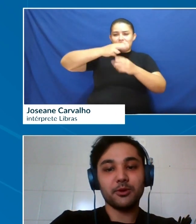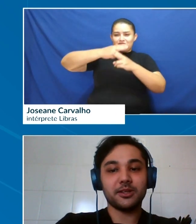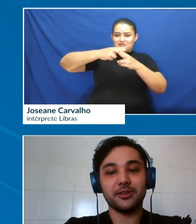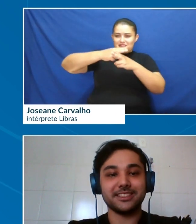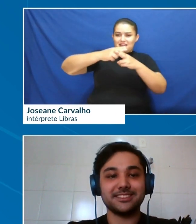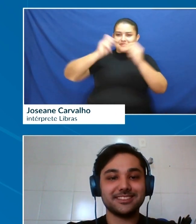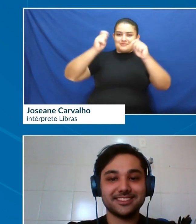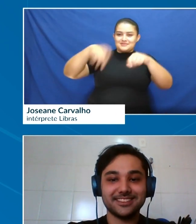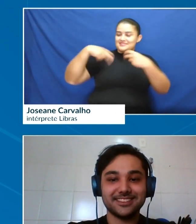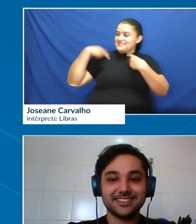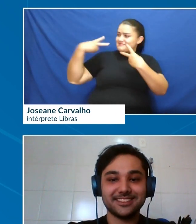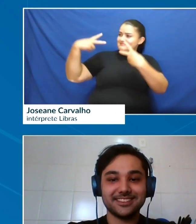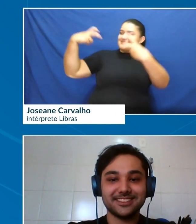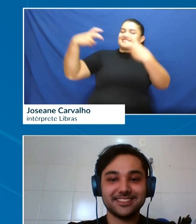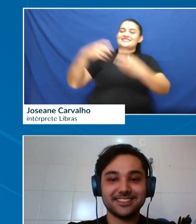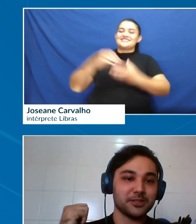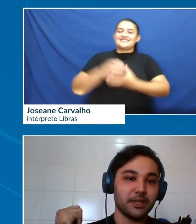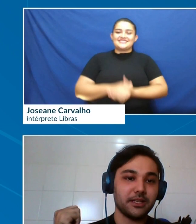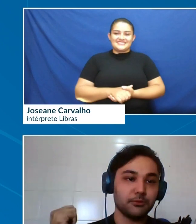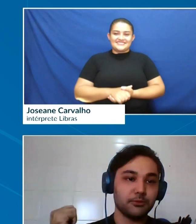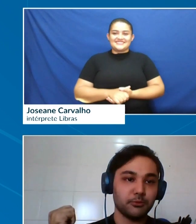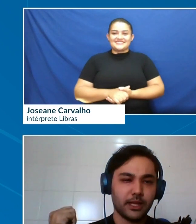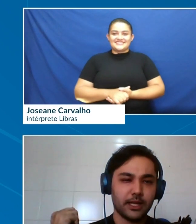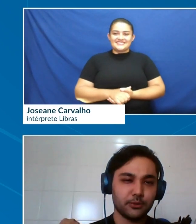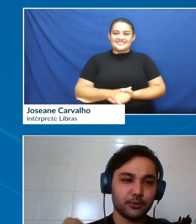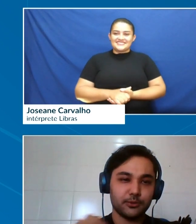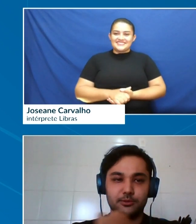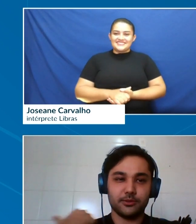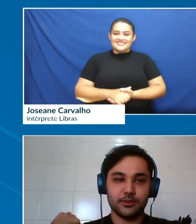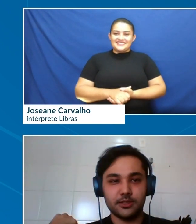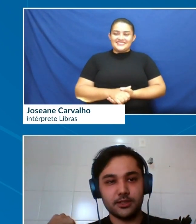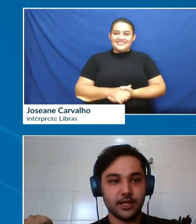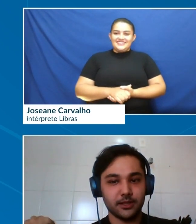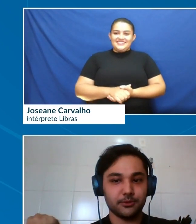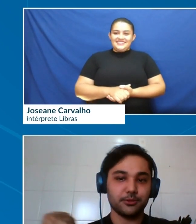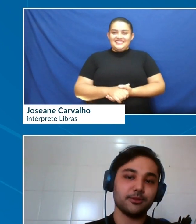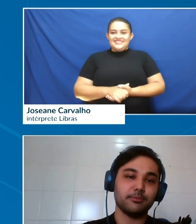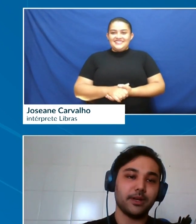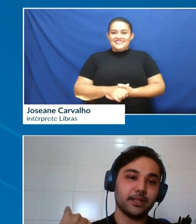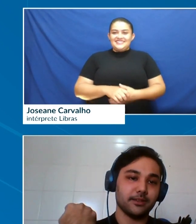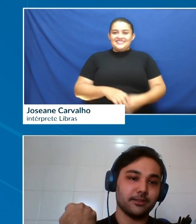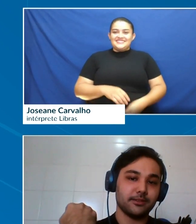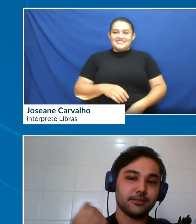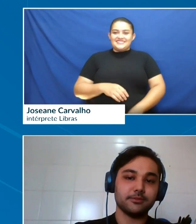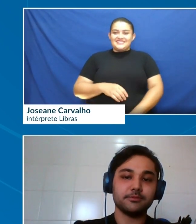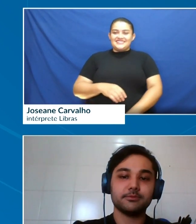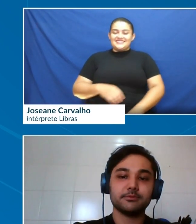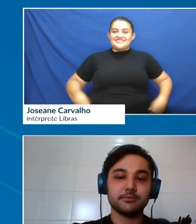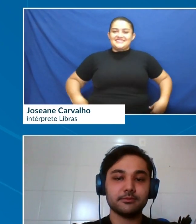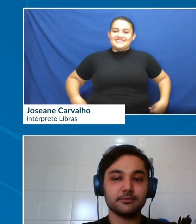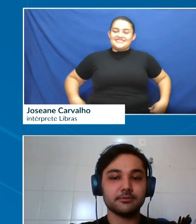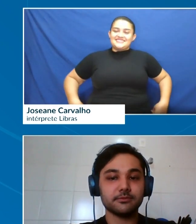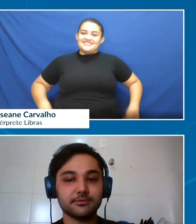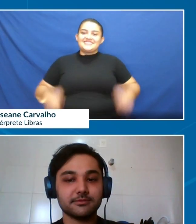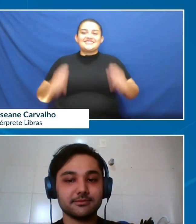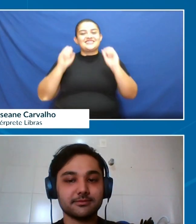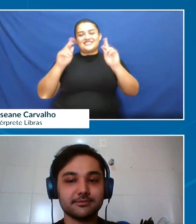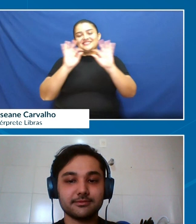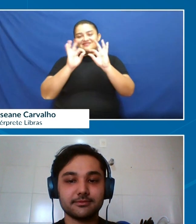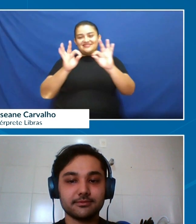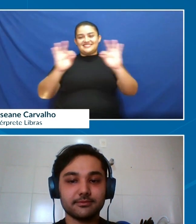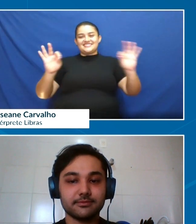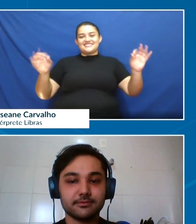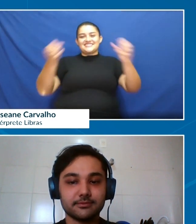um pouquinho ali. Bacana, um fogãozinho bem no meu lado direito, aqui. Perfeito, perfeito. Muito bem